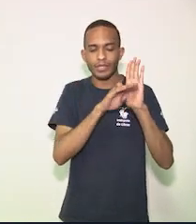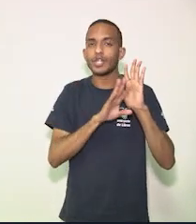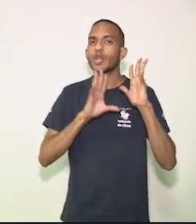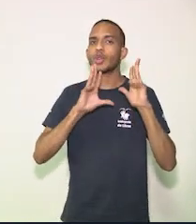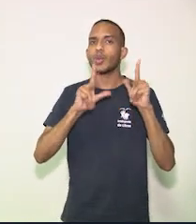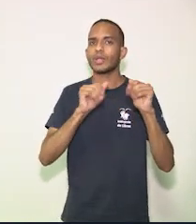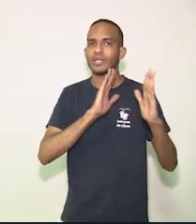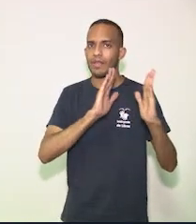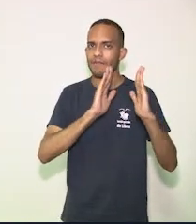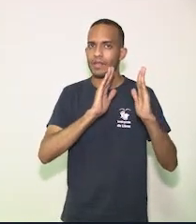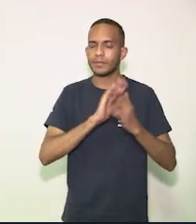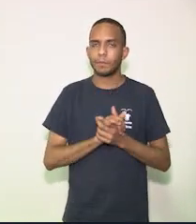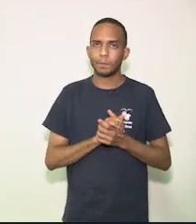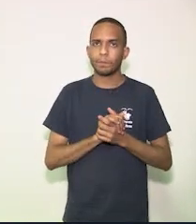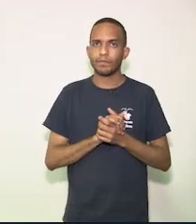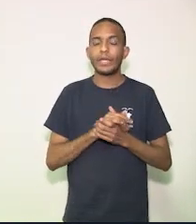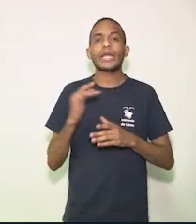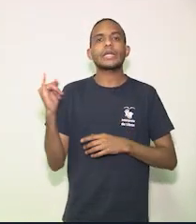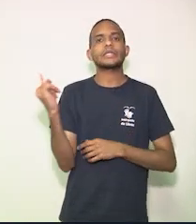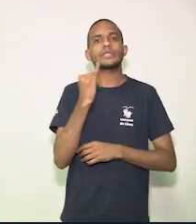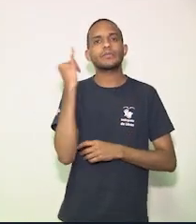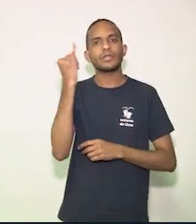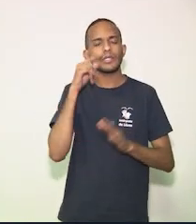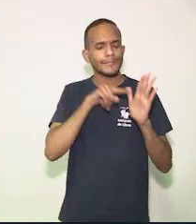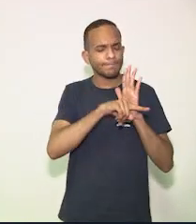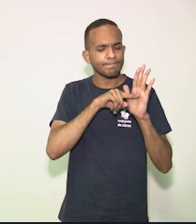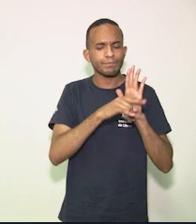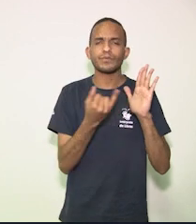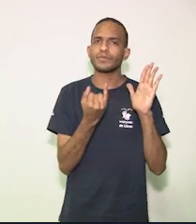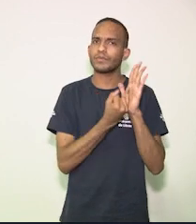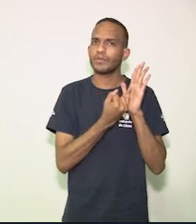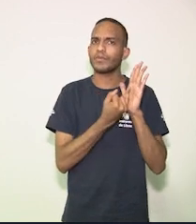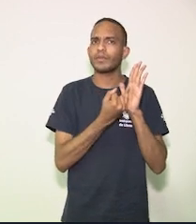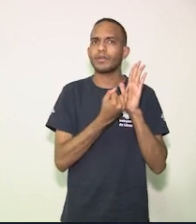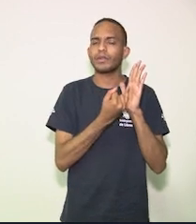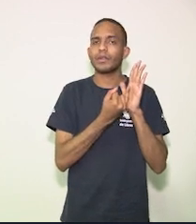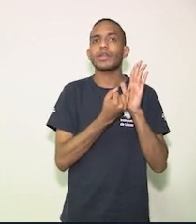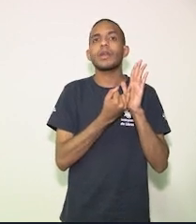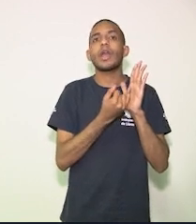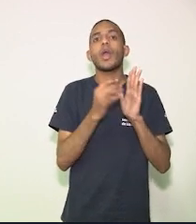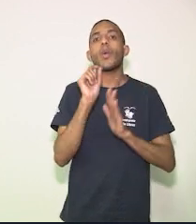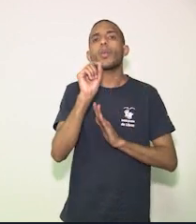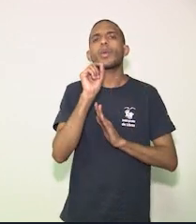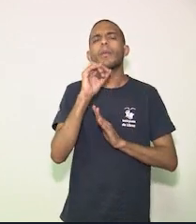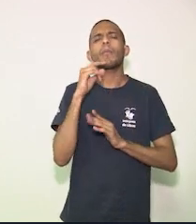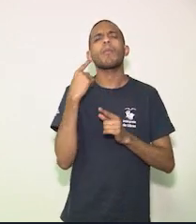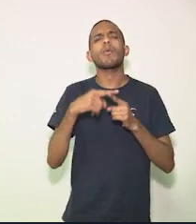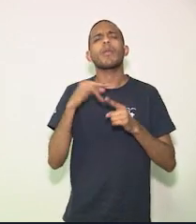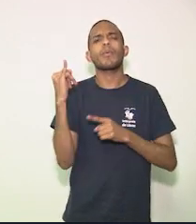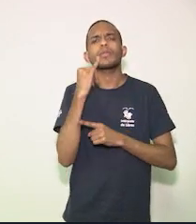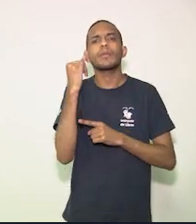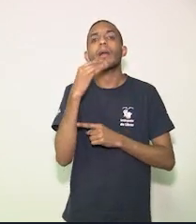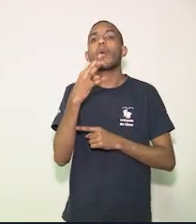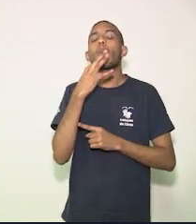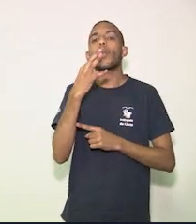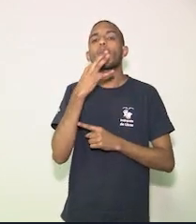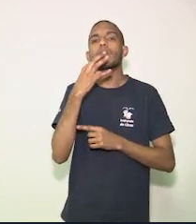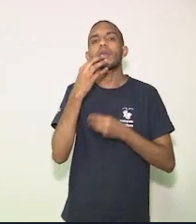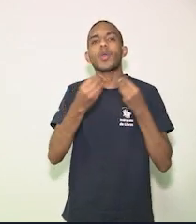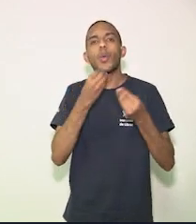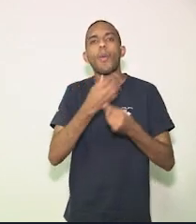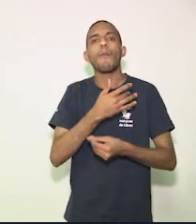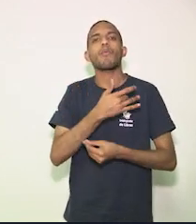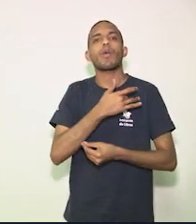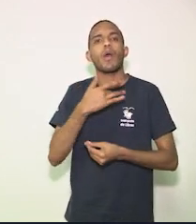de todas elas. A importância do inquérito é conhecer a situação sorológica da